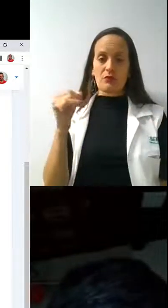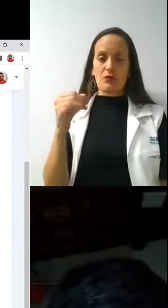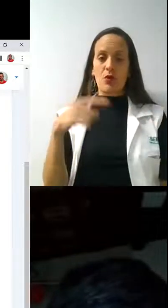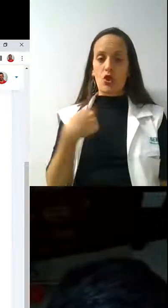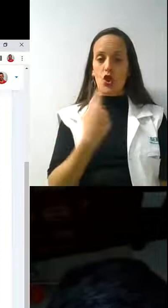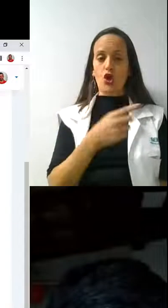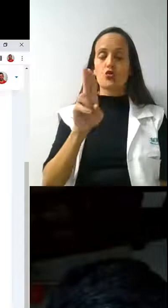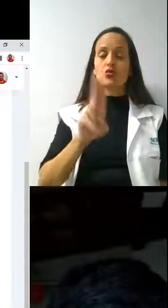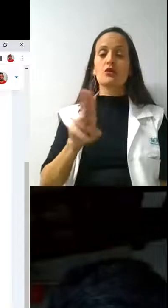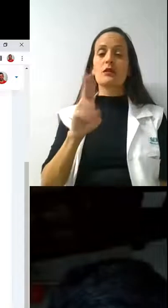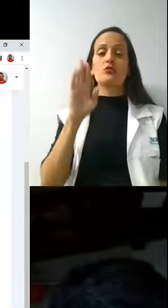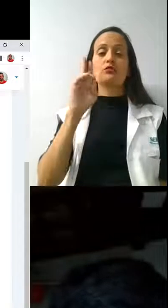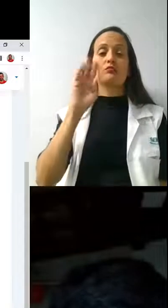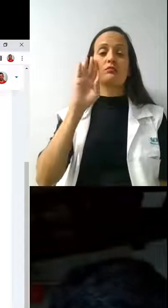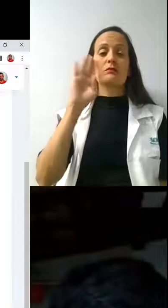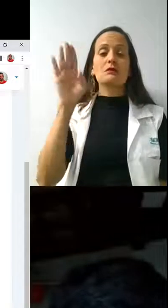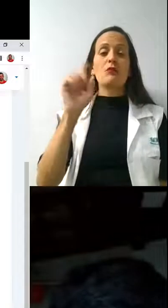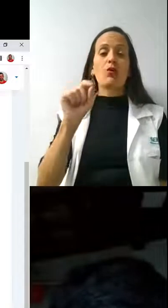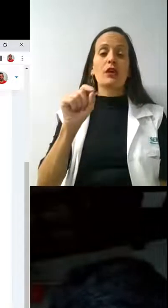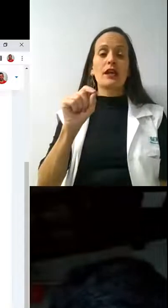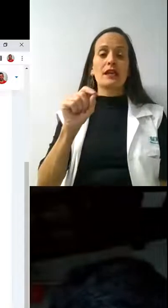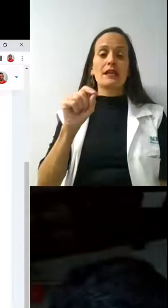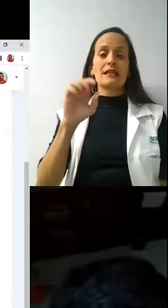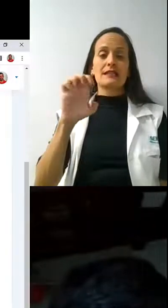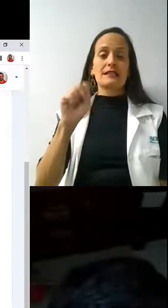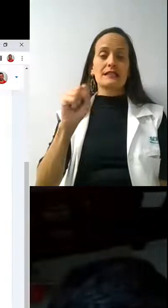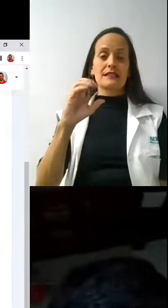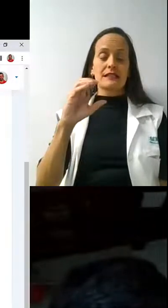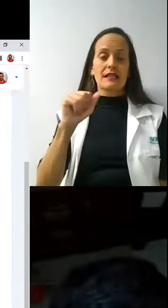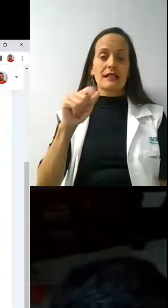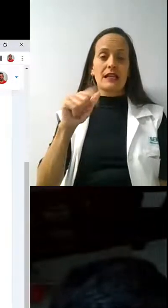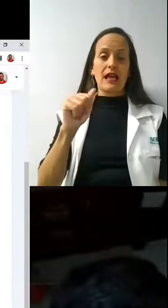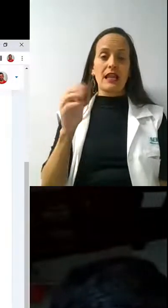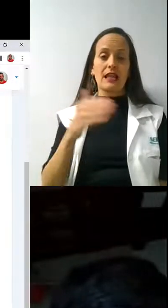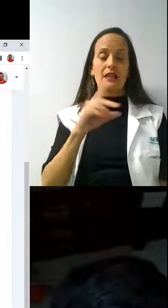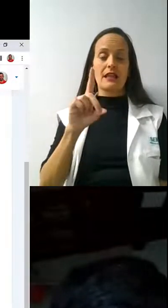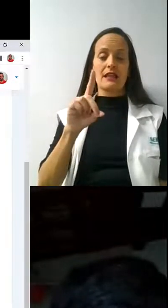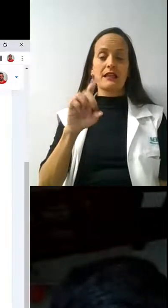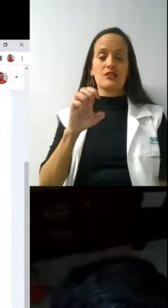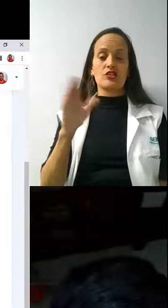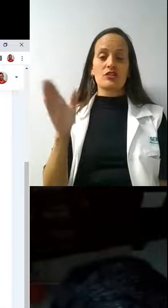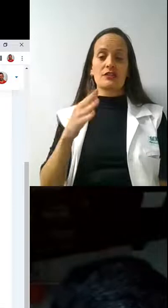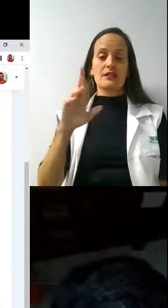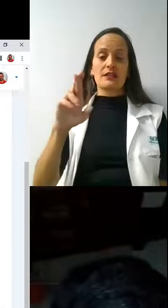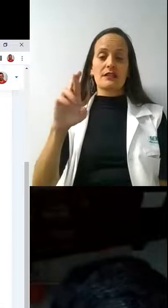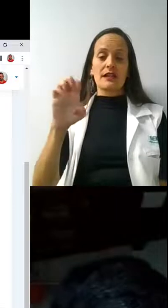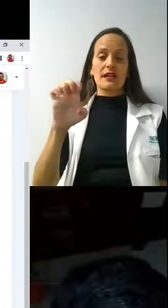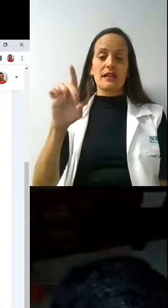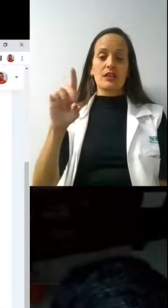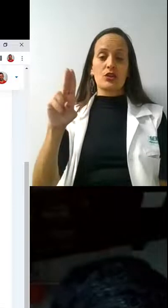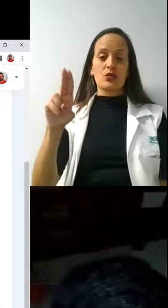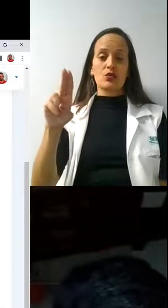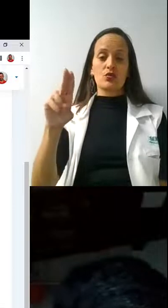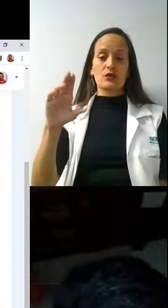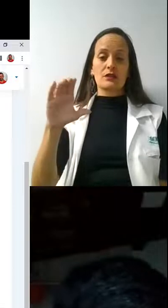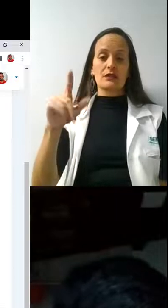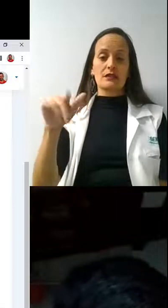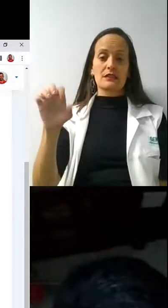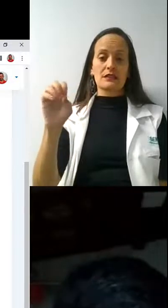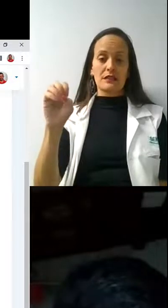ó, escala de redução. Tranquilo? E aí aqui também, ó, tem algumas atividades, né?